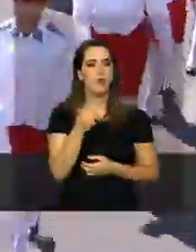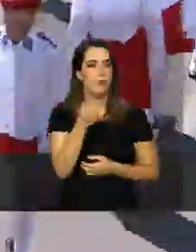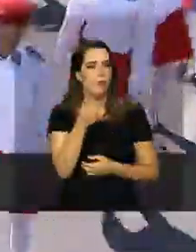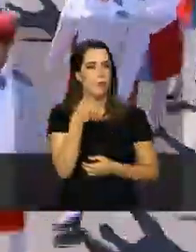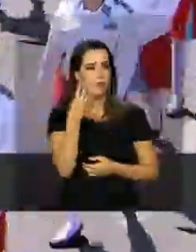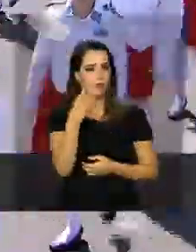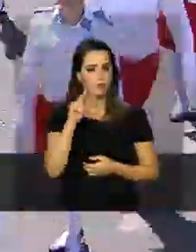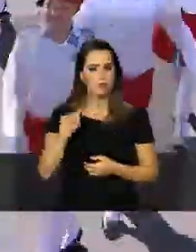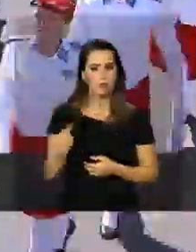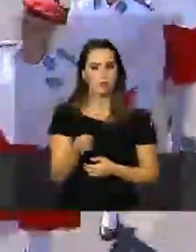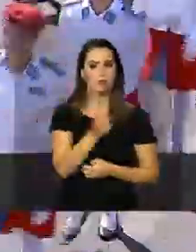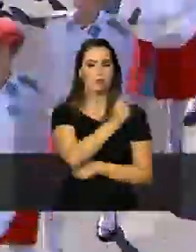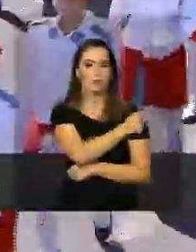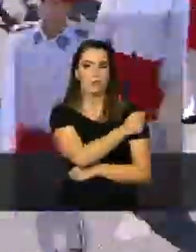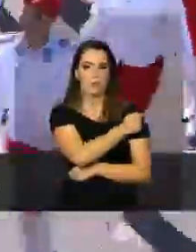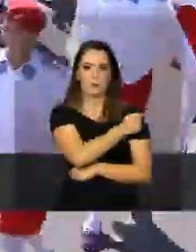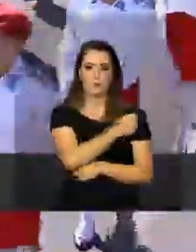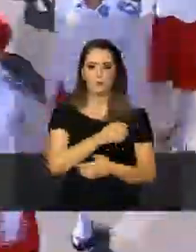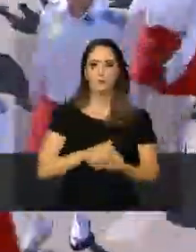mil alunos.